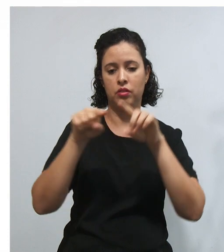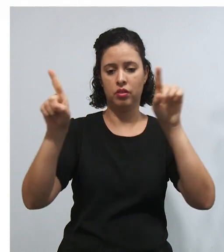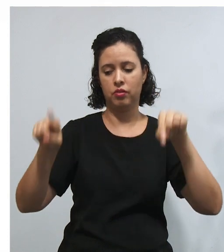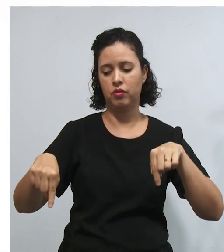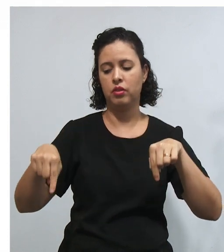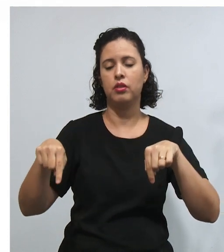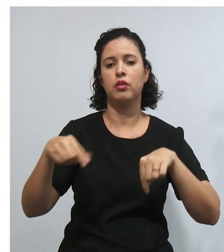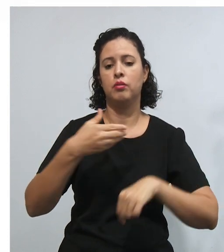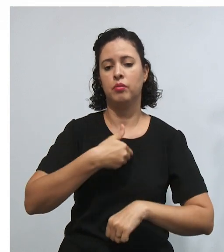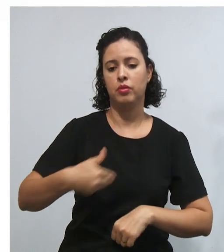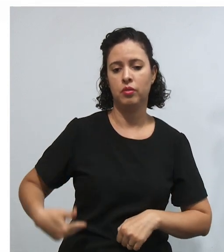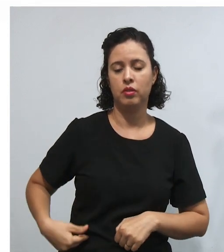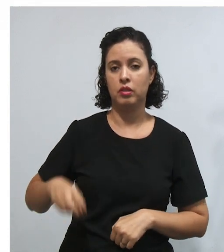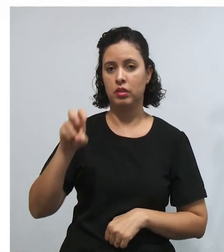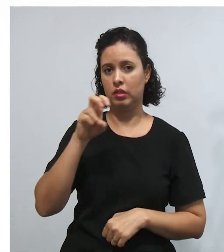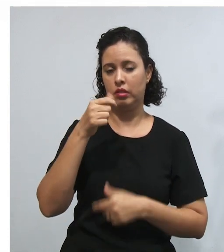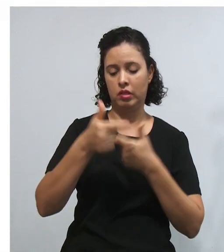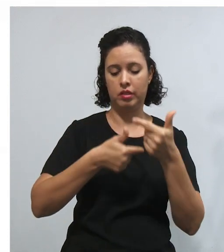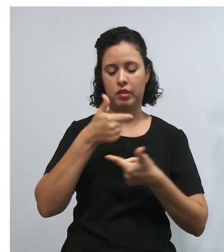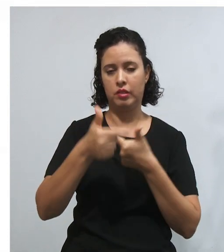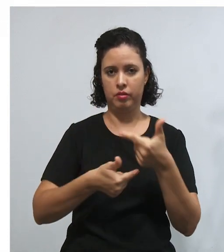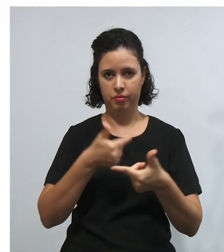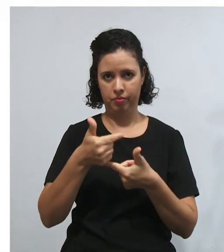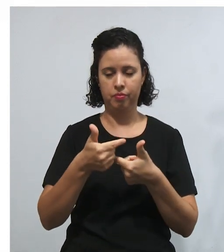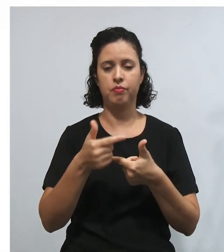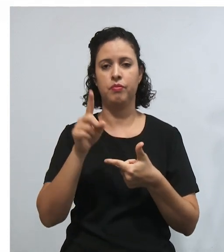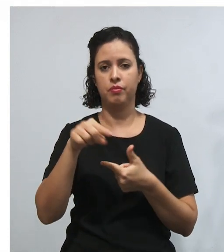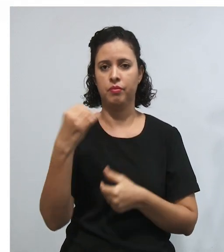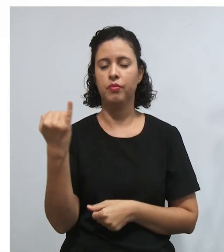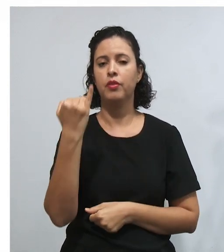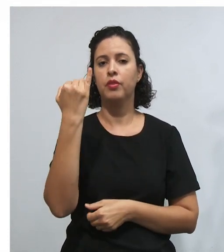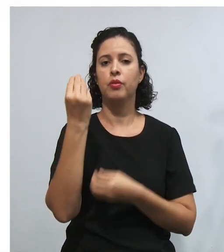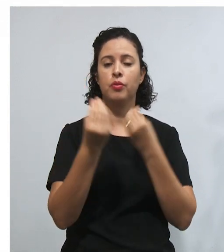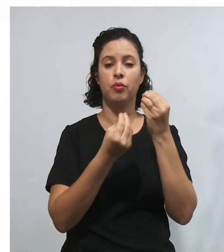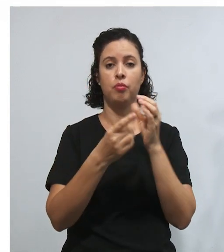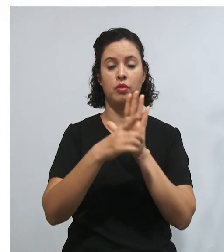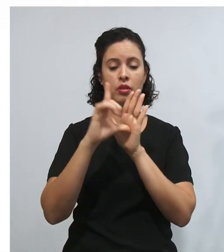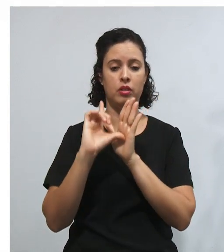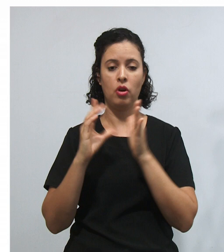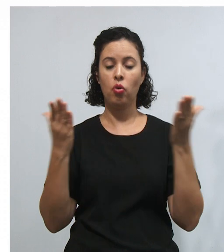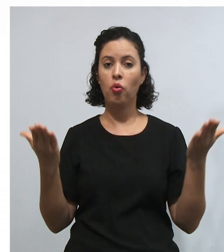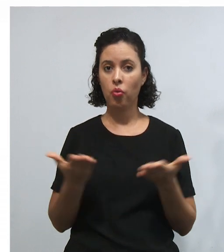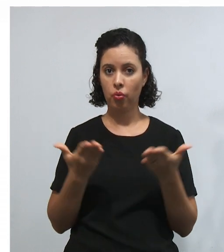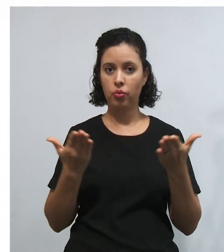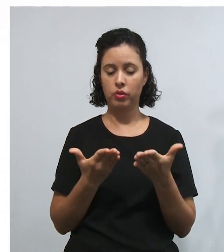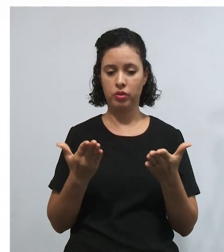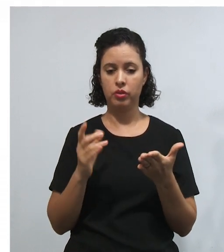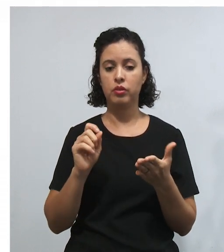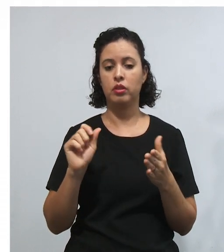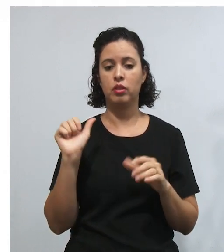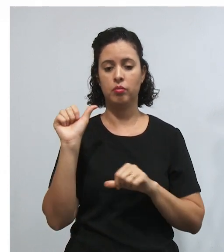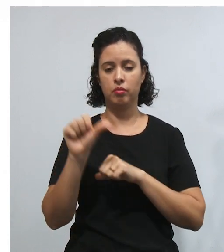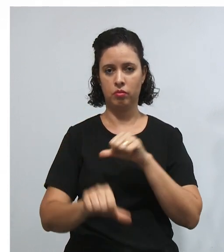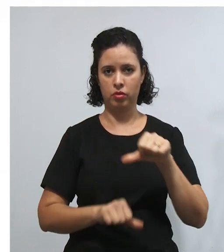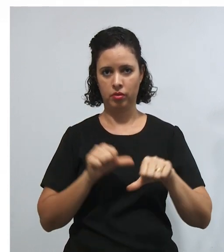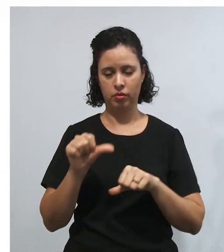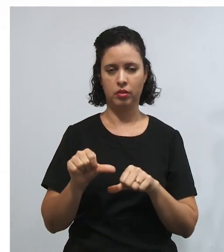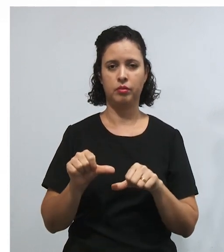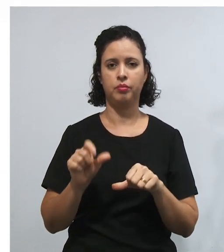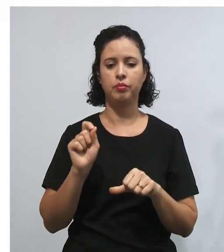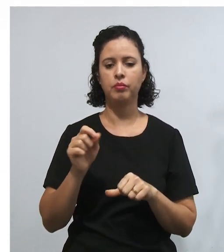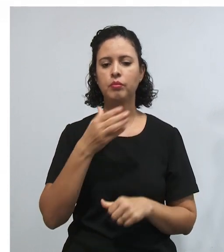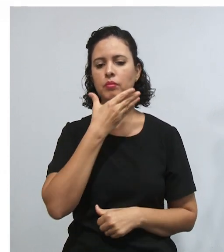5 anos dentro do cargo. Então, é importante vocês saberem como que era antes. Hoje, ficou diferente.